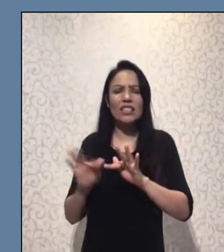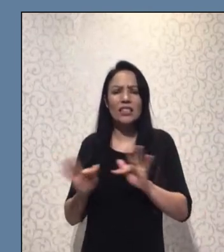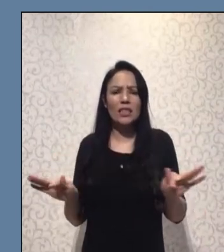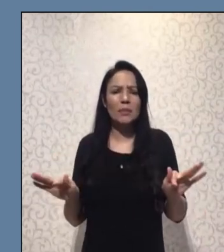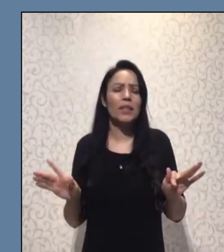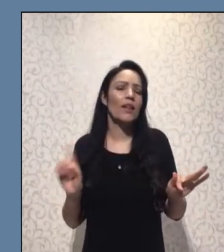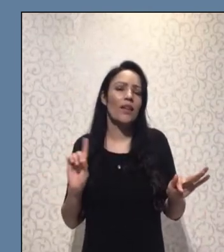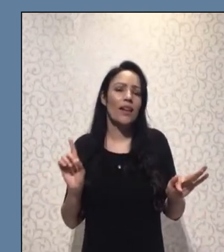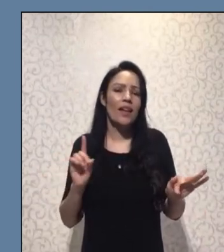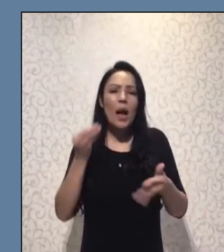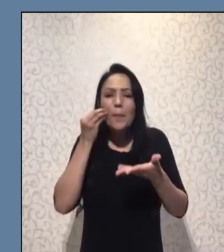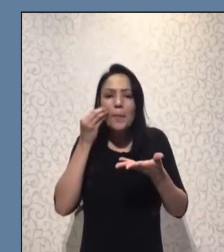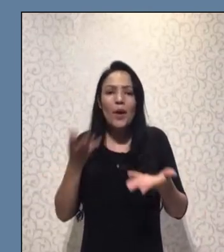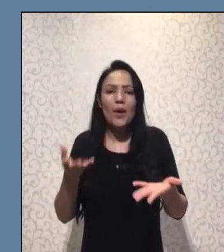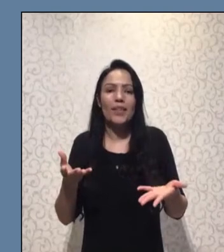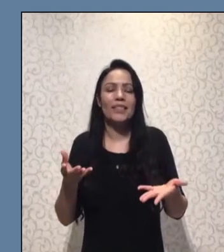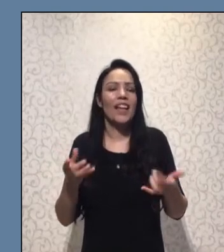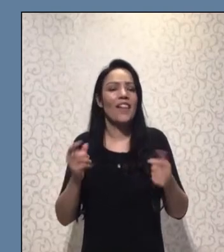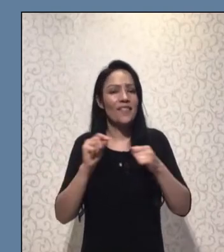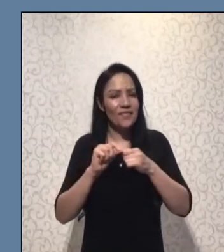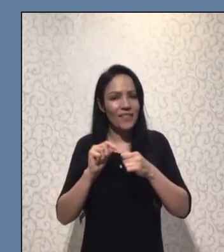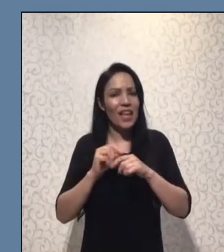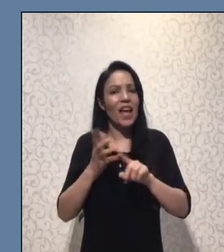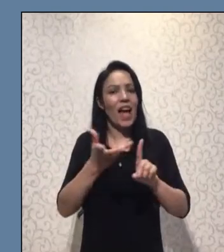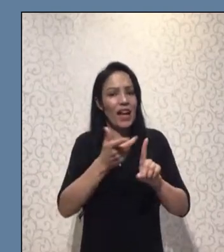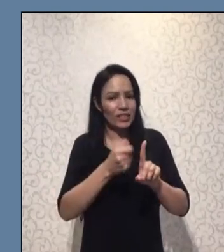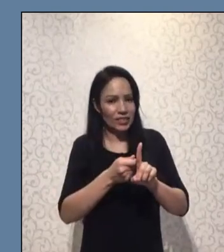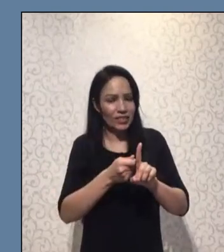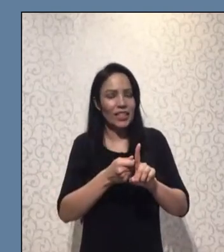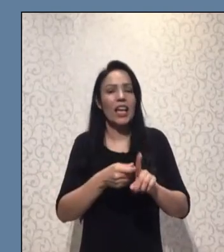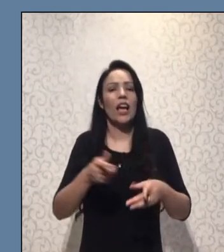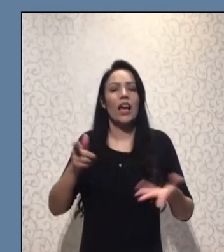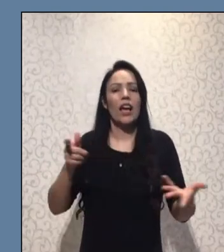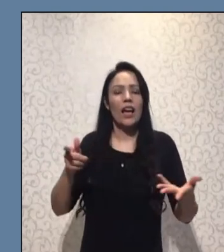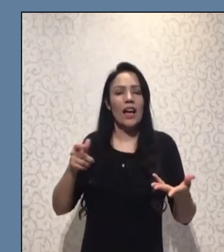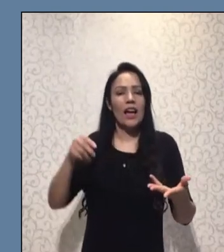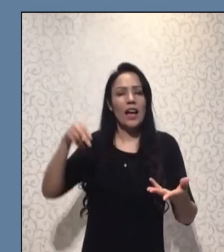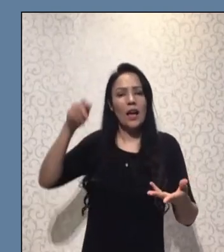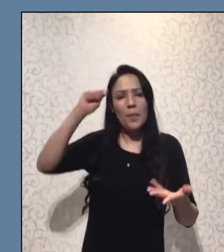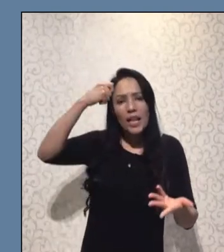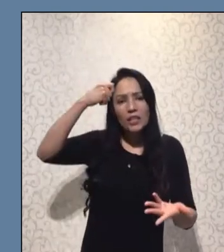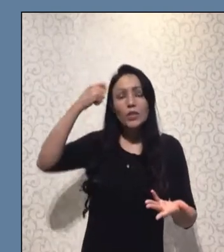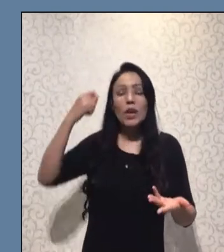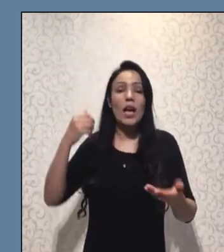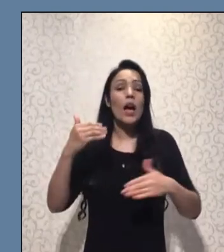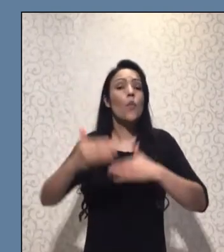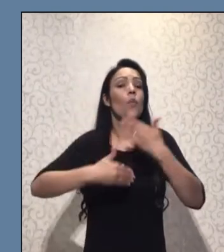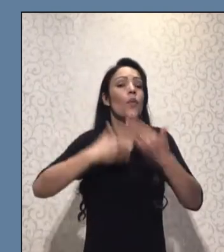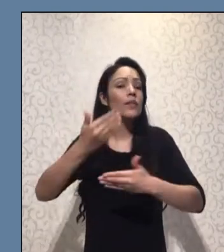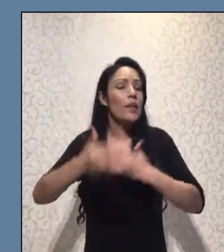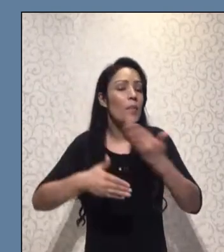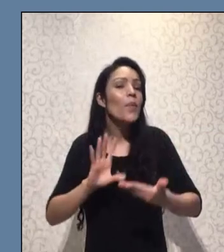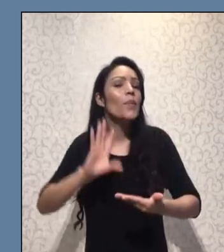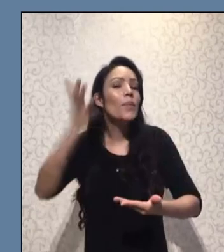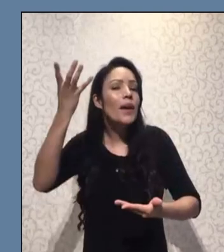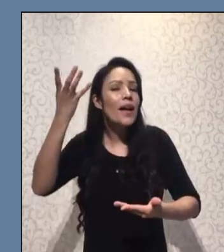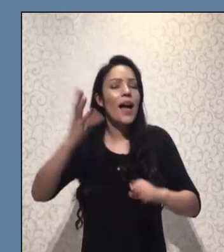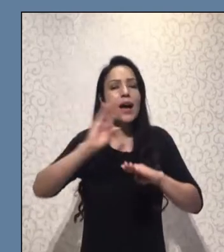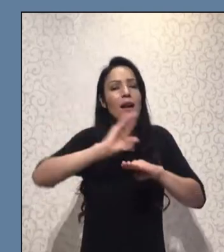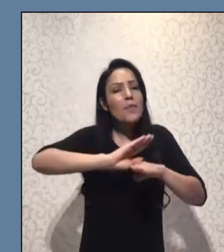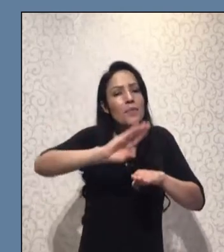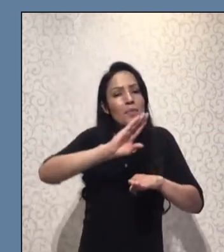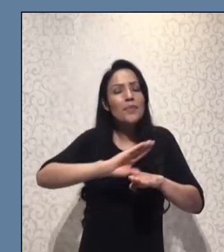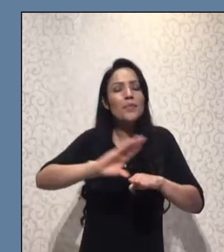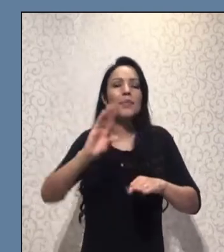artistas negros, ela gera cursos sobre arte brasileira e